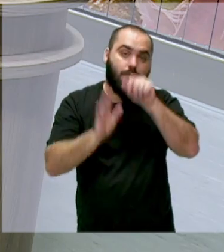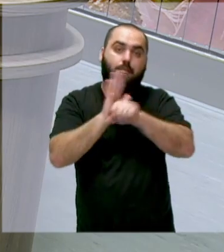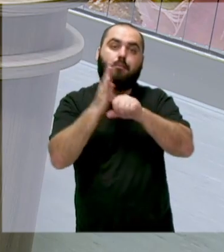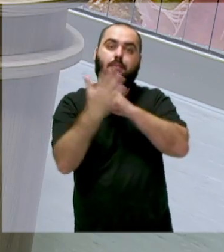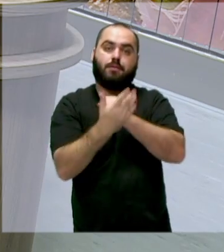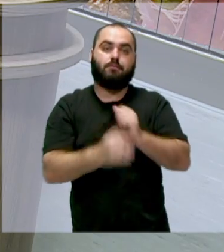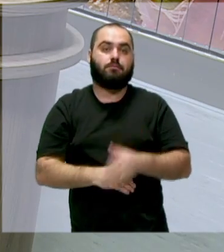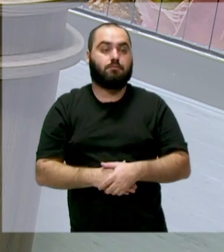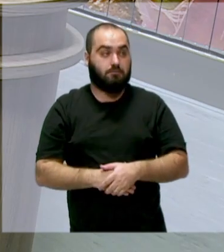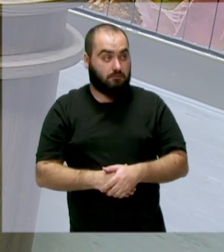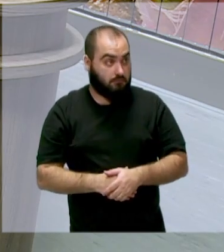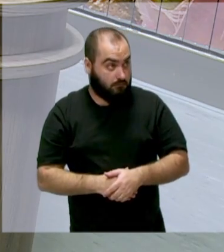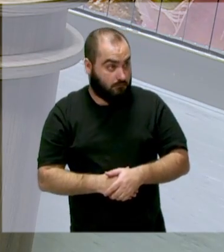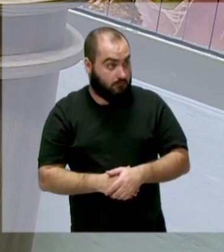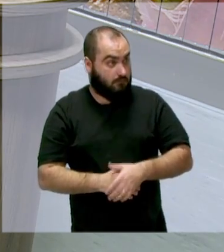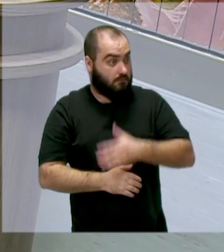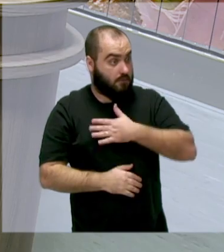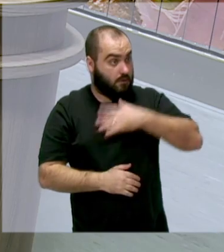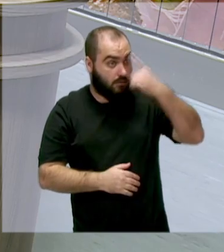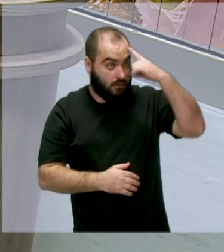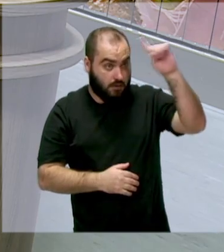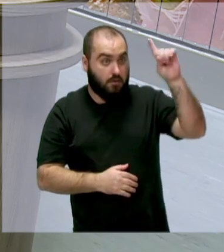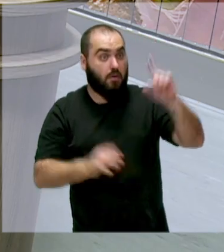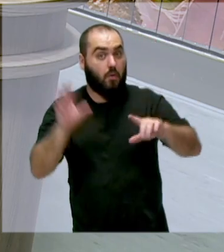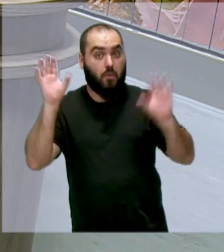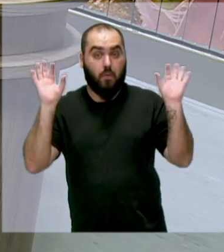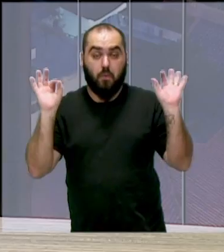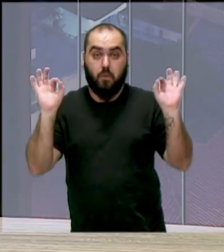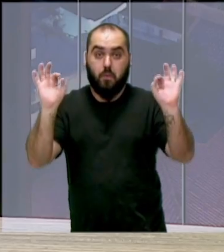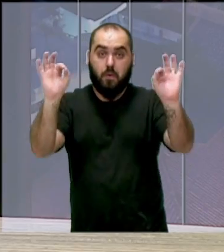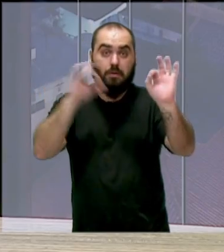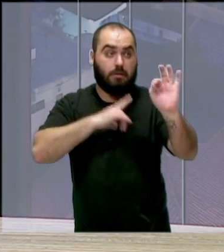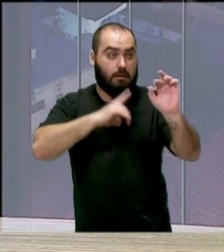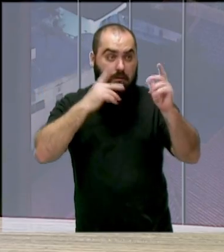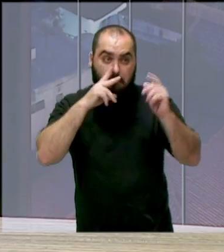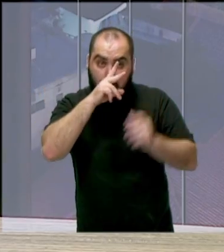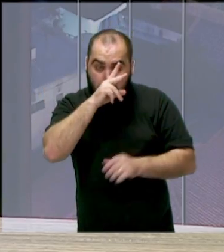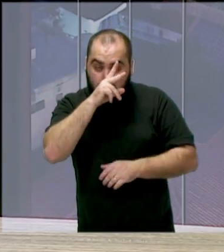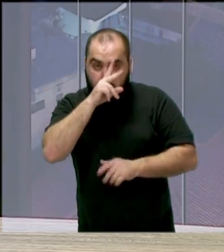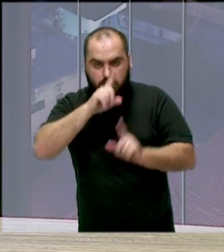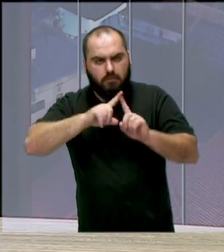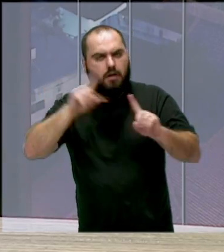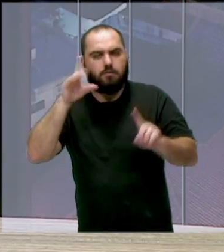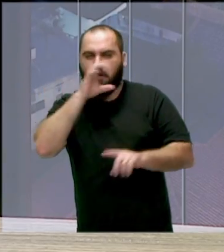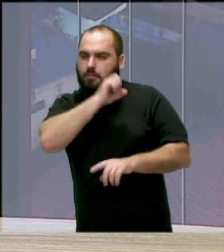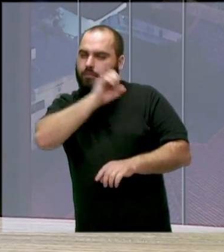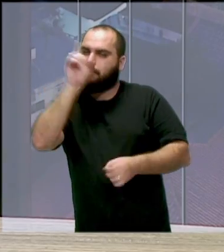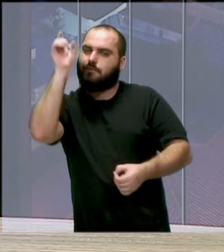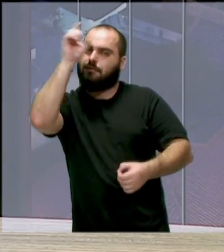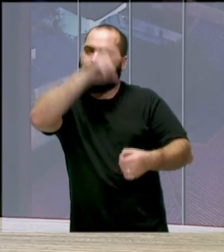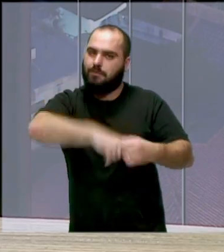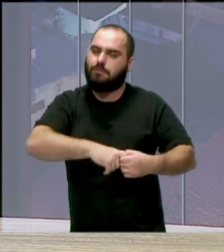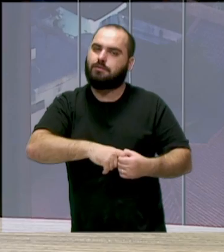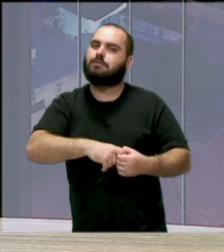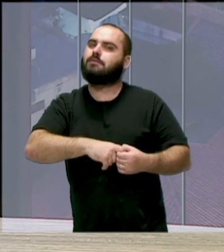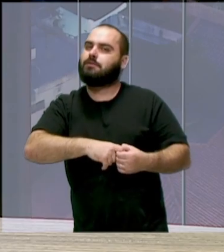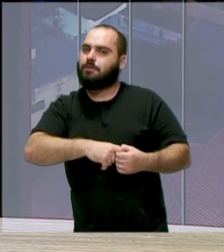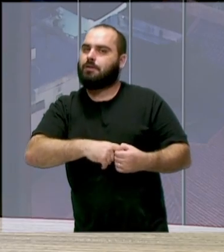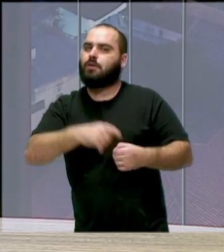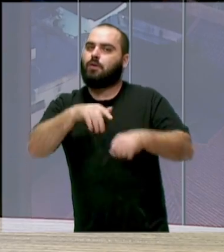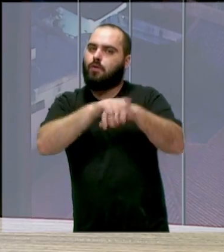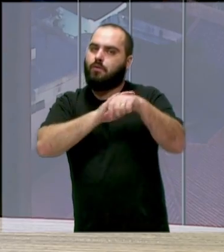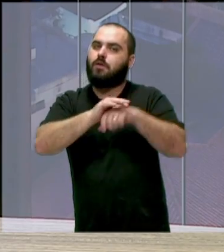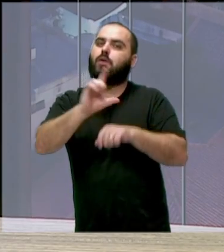que coisa, né? E é muito mosquito e é muito assunto que a gente tem ainda. Mas daqui um pouquinho a gente volta aqui conversando com o Lúcio